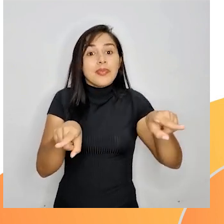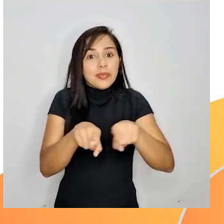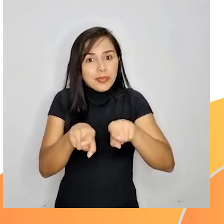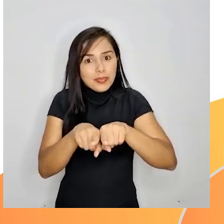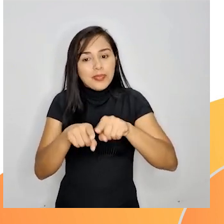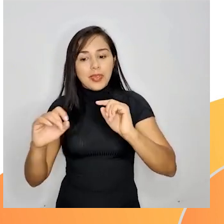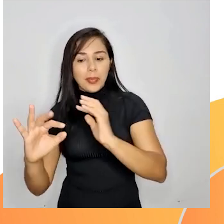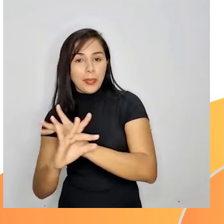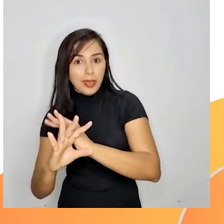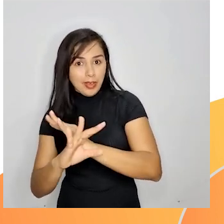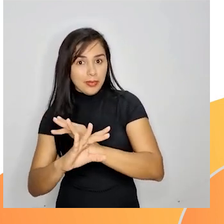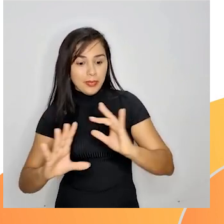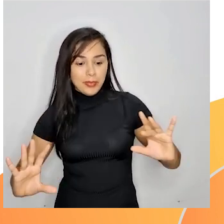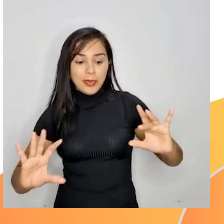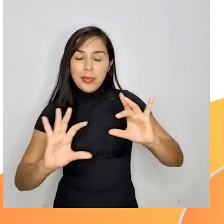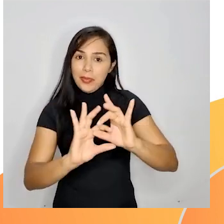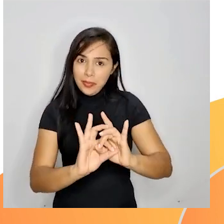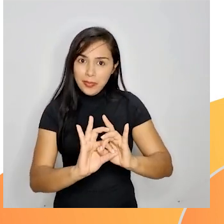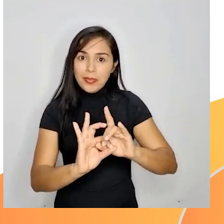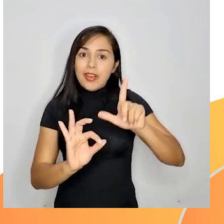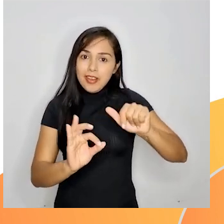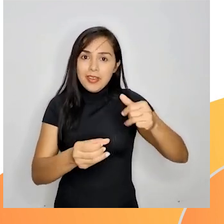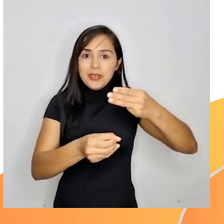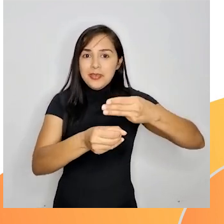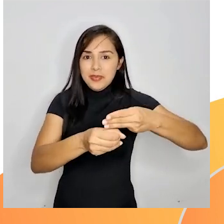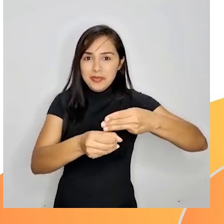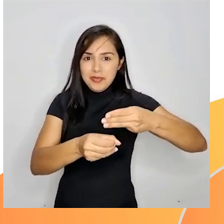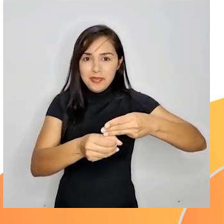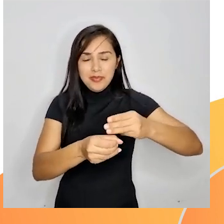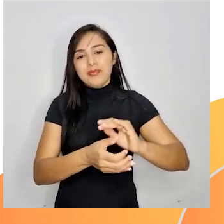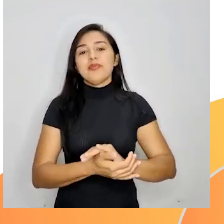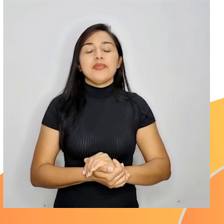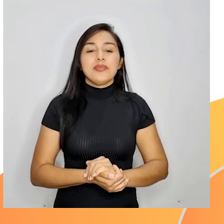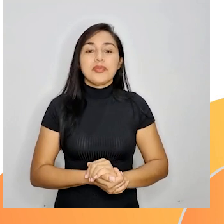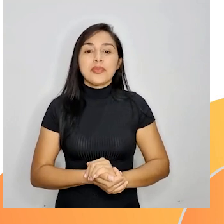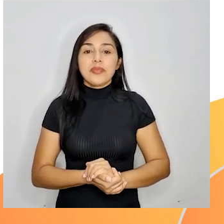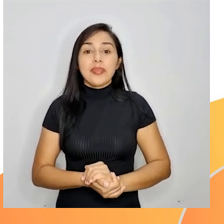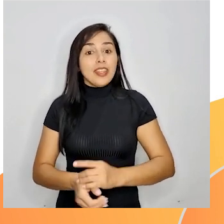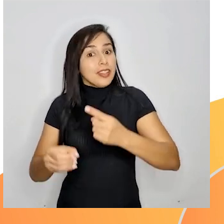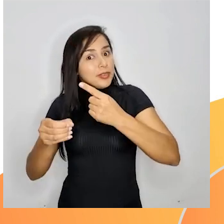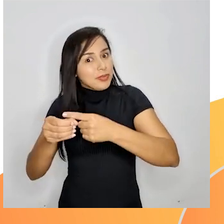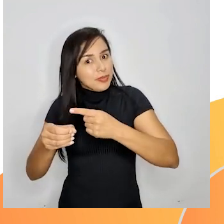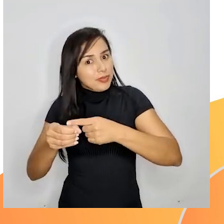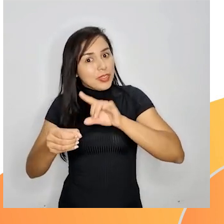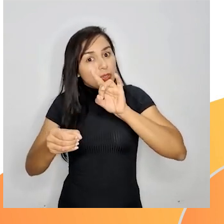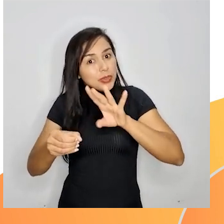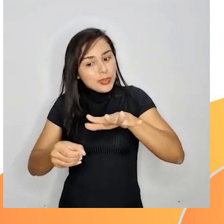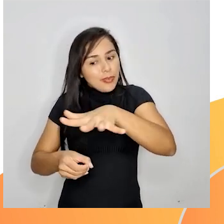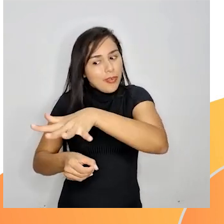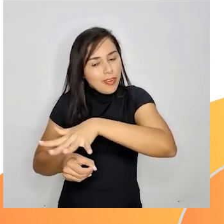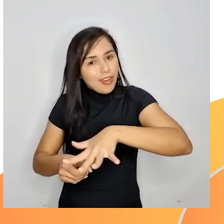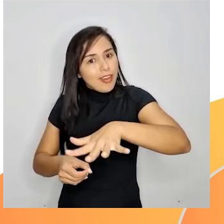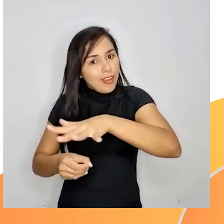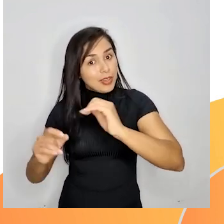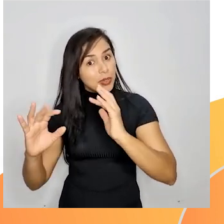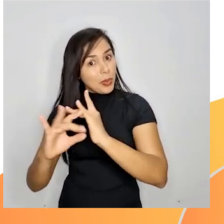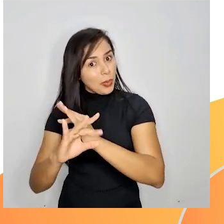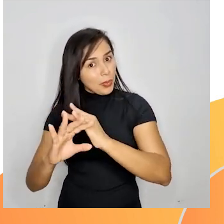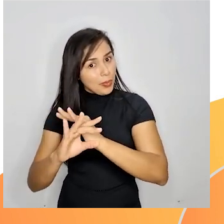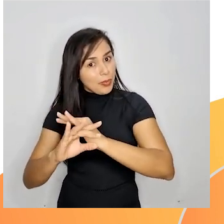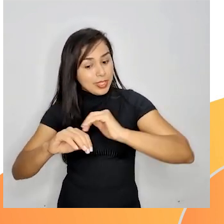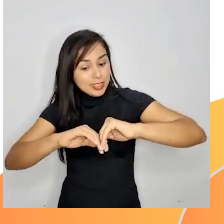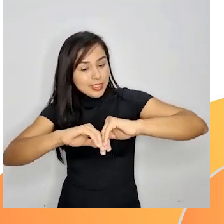cidade, a área urbana, tá bom? Recapitulando, cidade é a área urbana do município